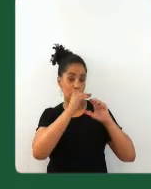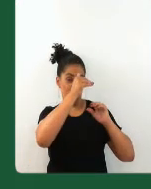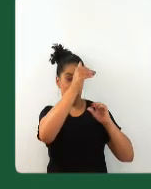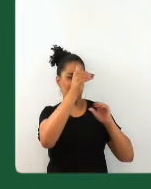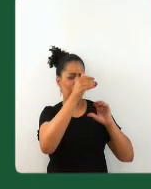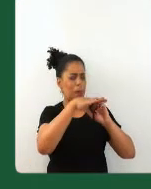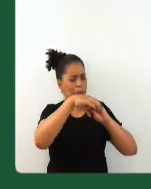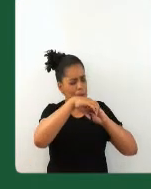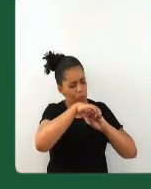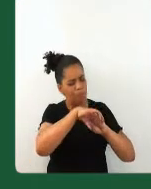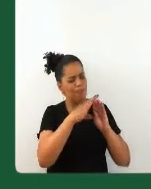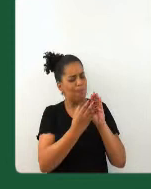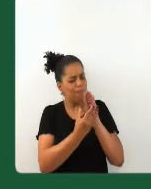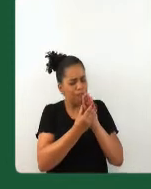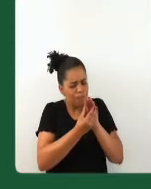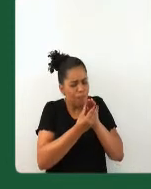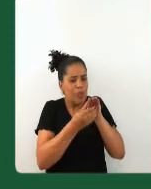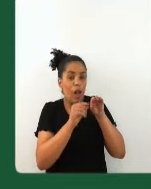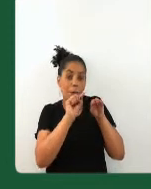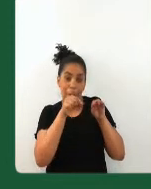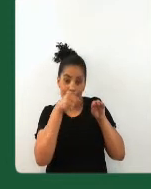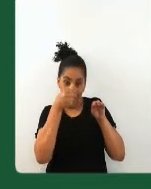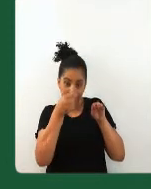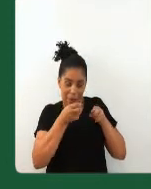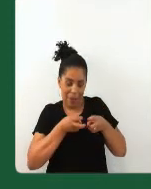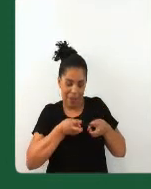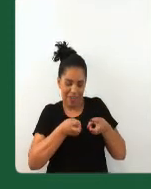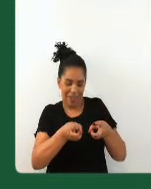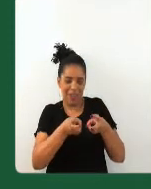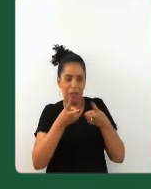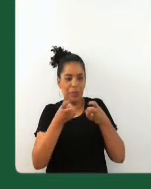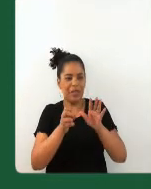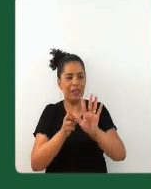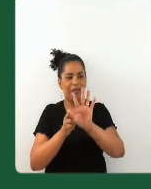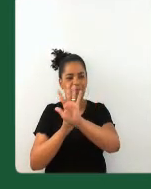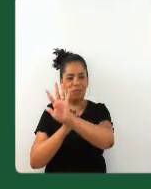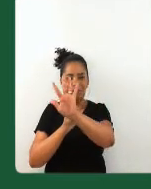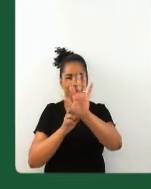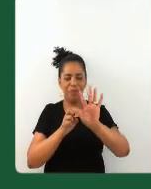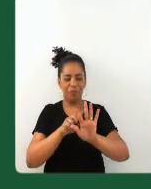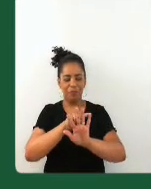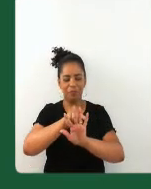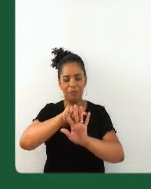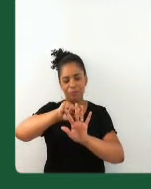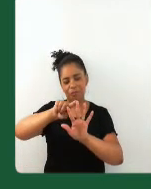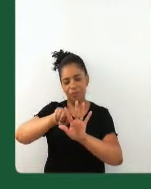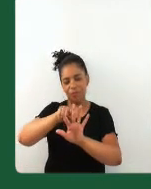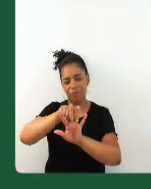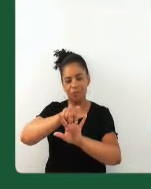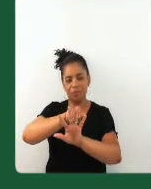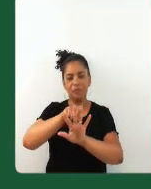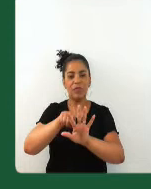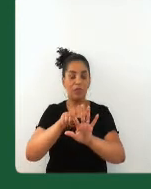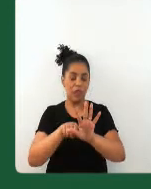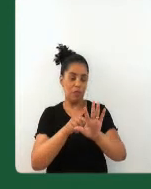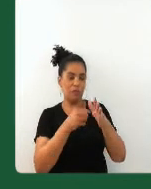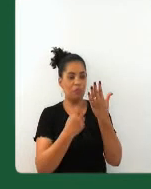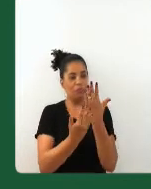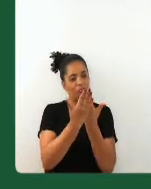fundida, né? E depois da cirurgia, a visão palmar e a visão dorsal,